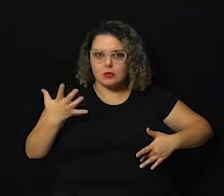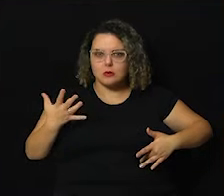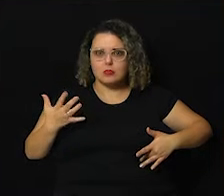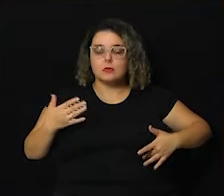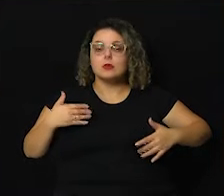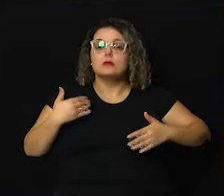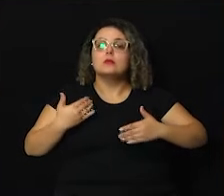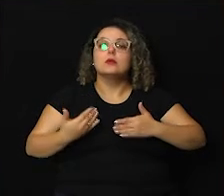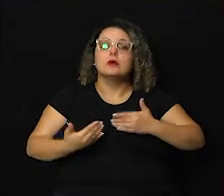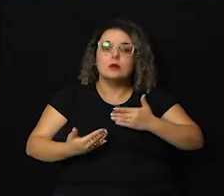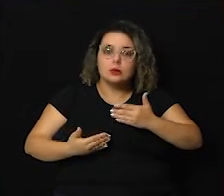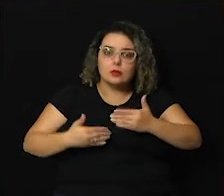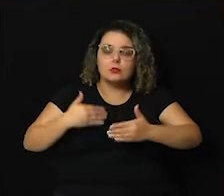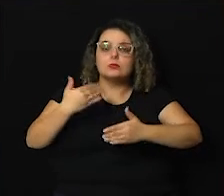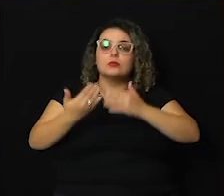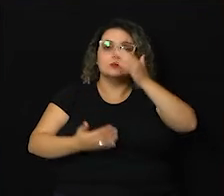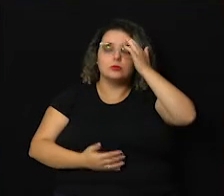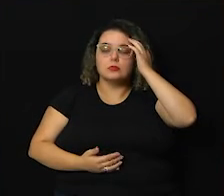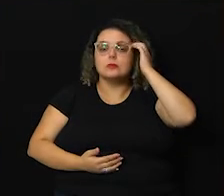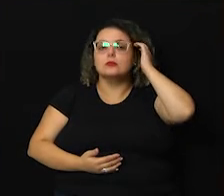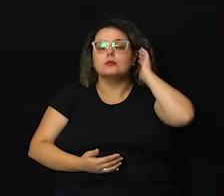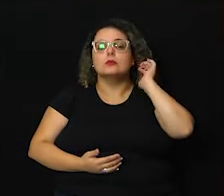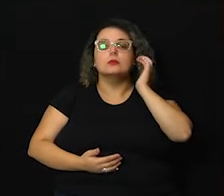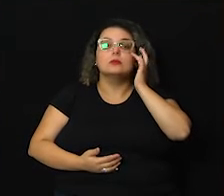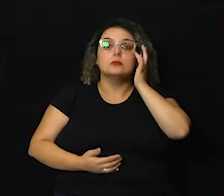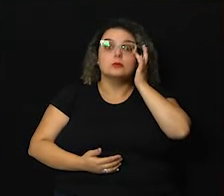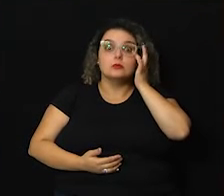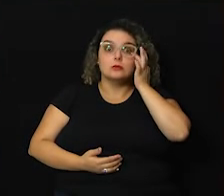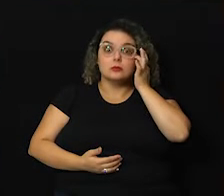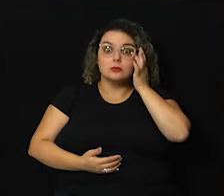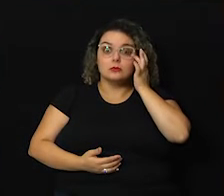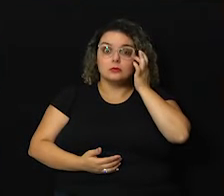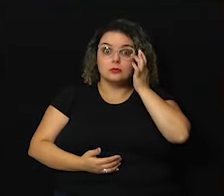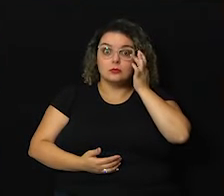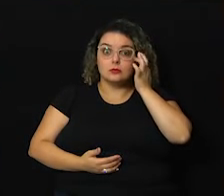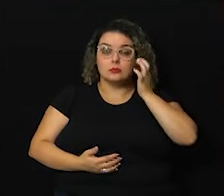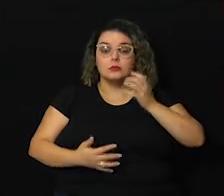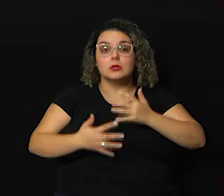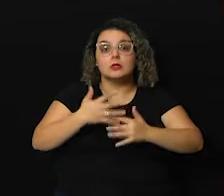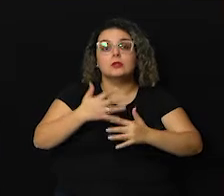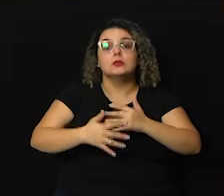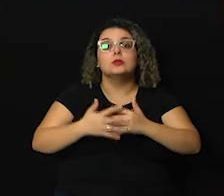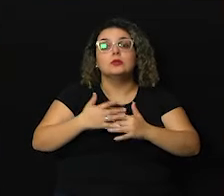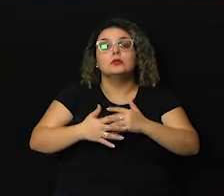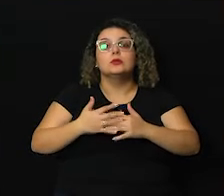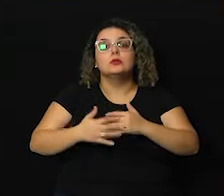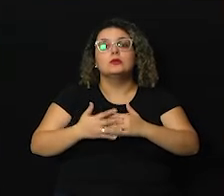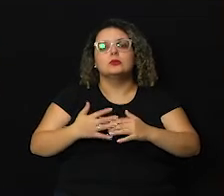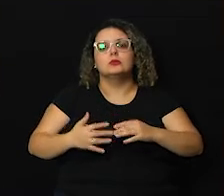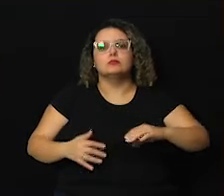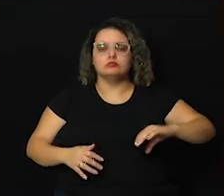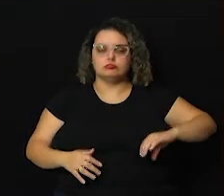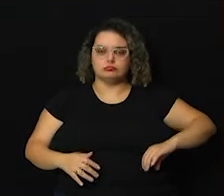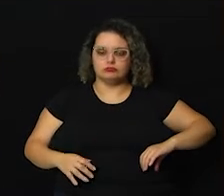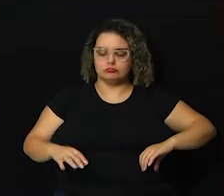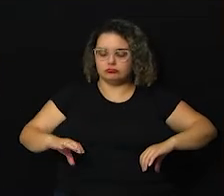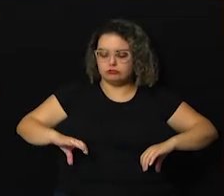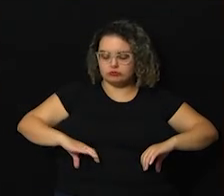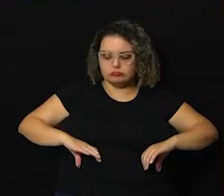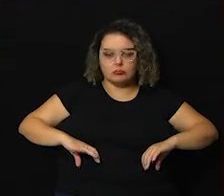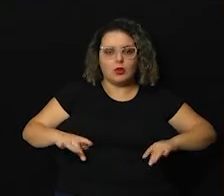crescendo ao longo do tempo e, com isso, vai comprometendo a função renal, dando chance do rim